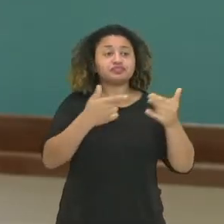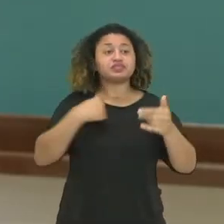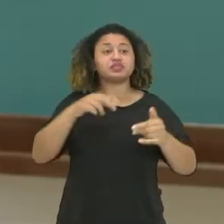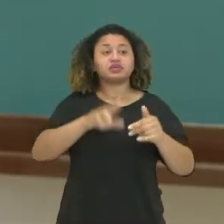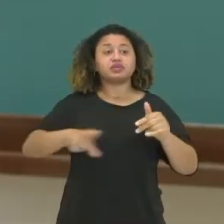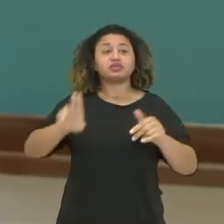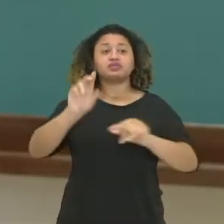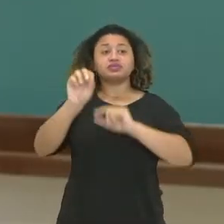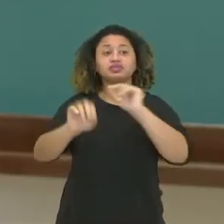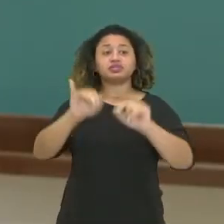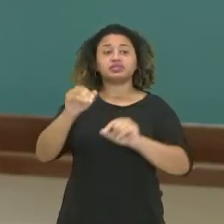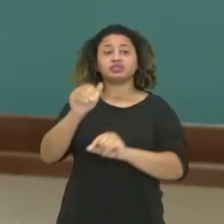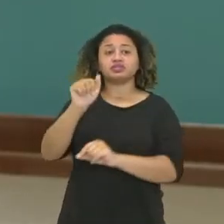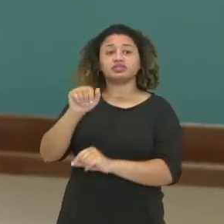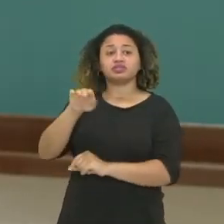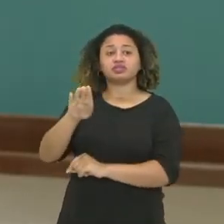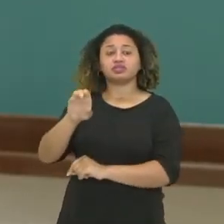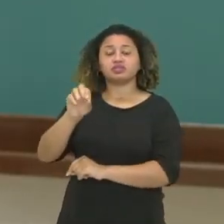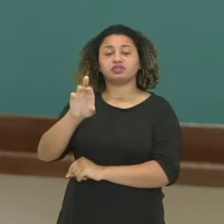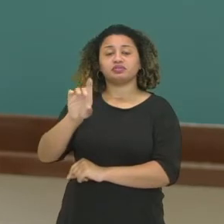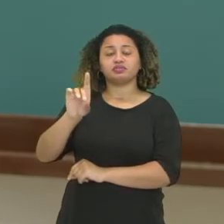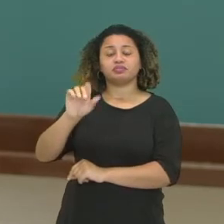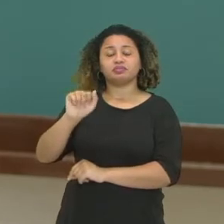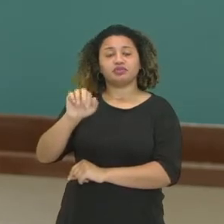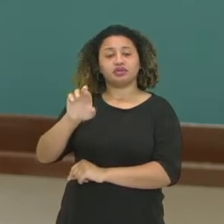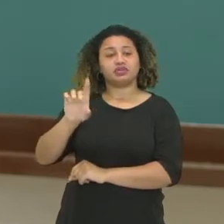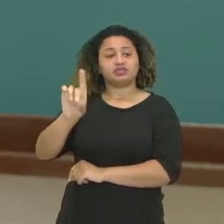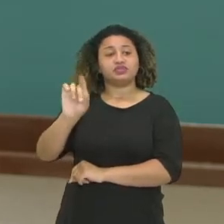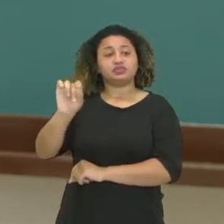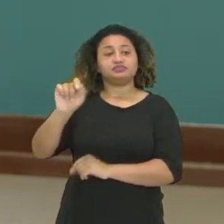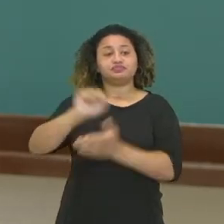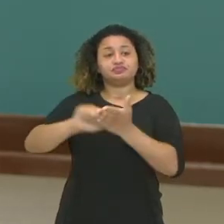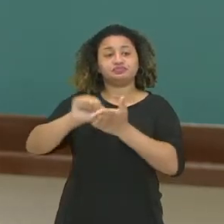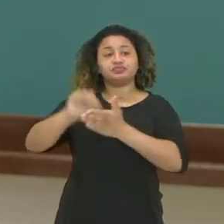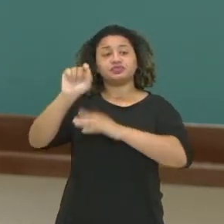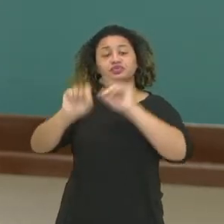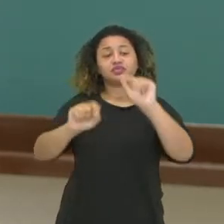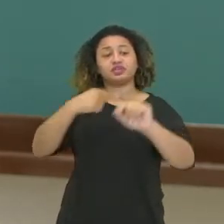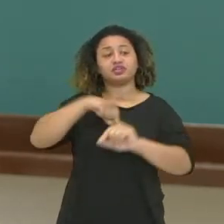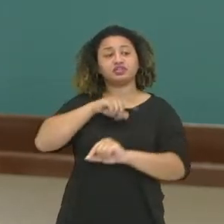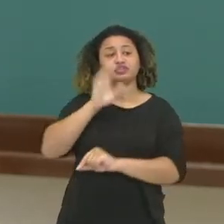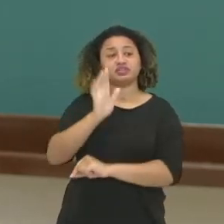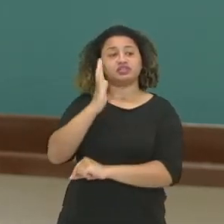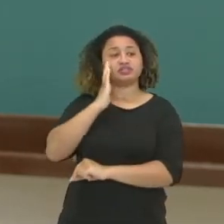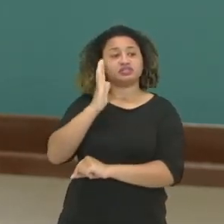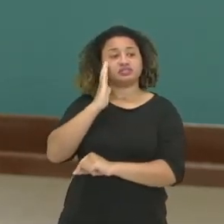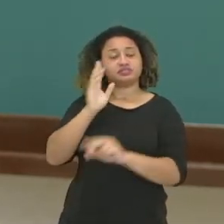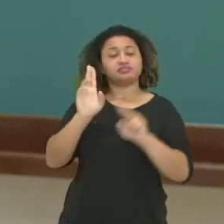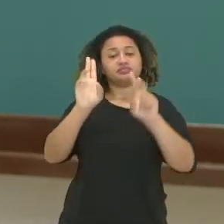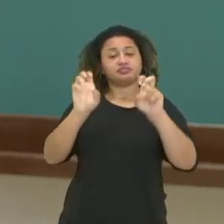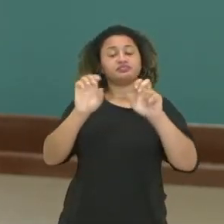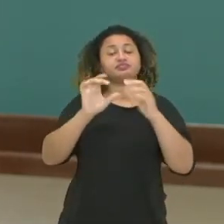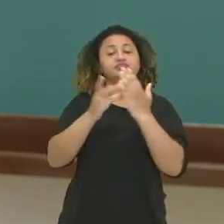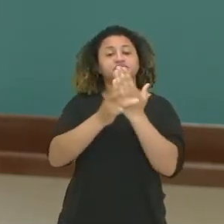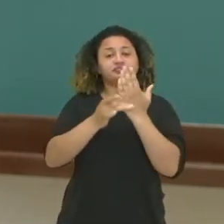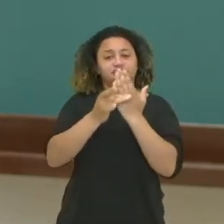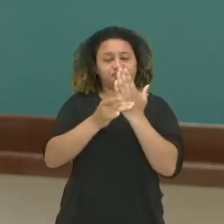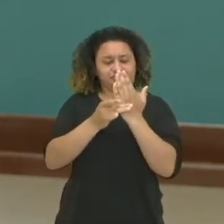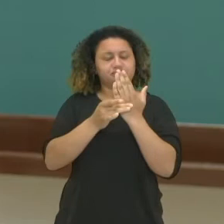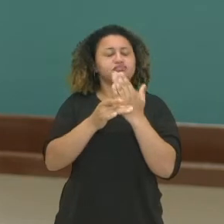o Jamboard, né? Para escrevermos então o que sabemos sobre o realismo. Então você